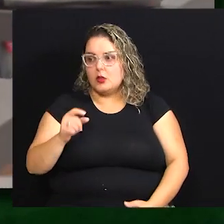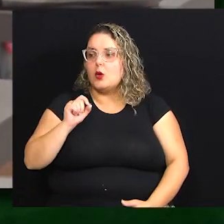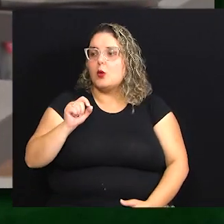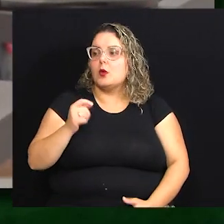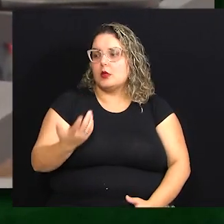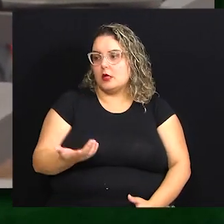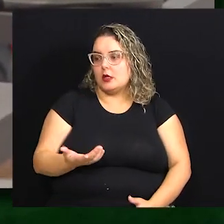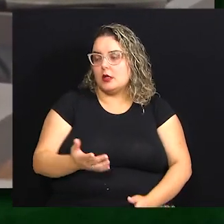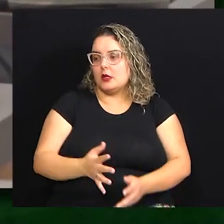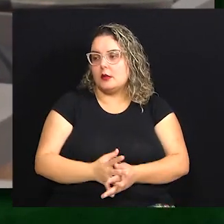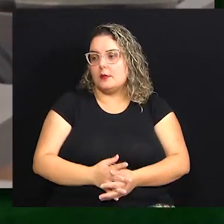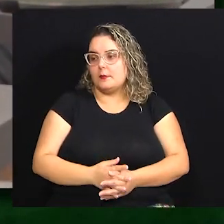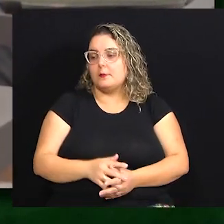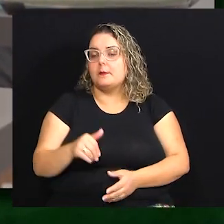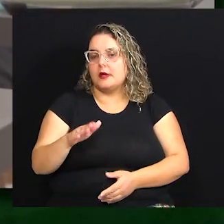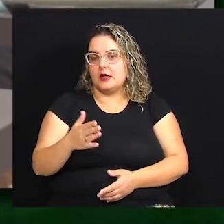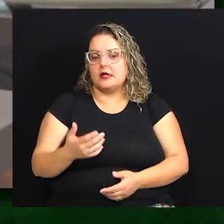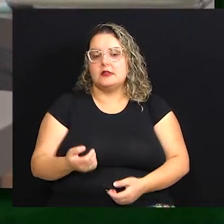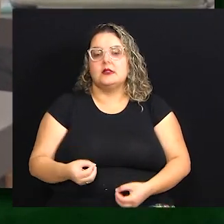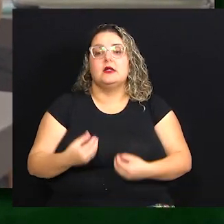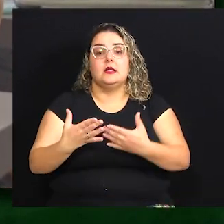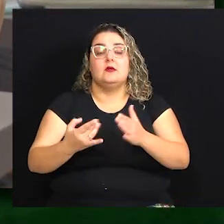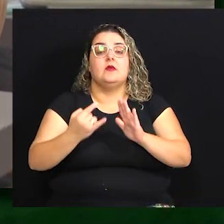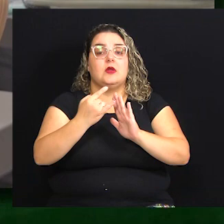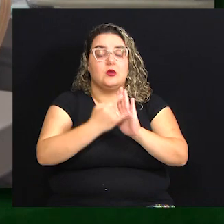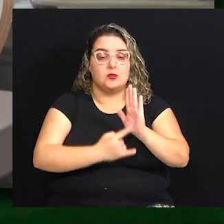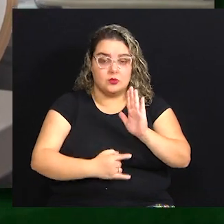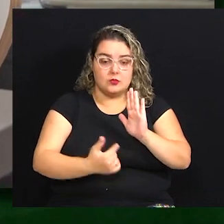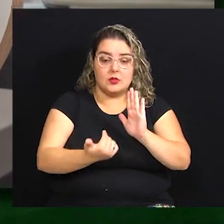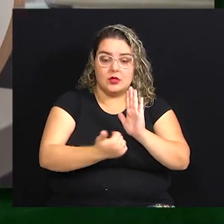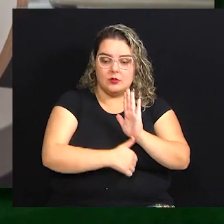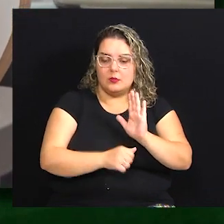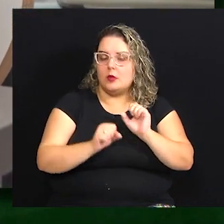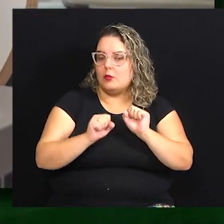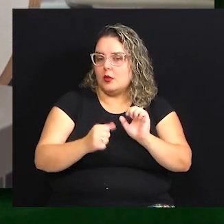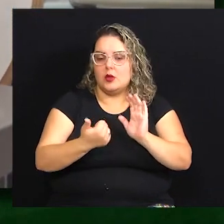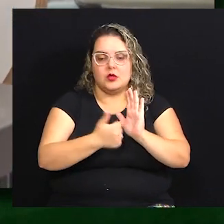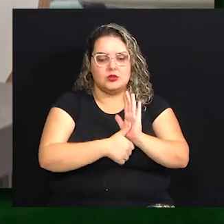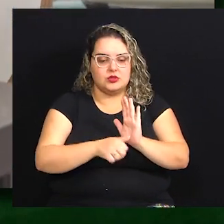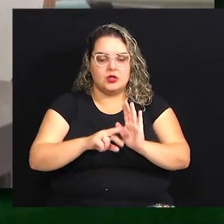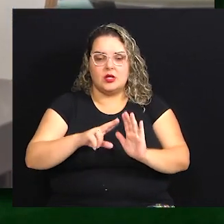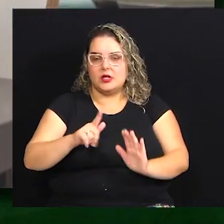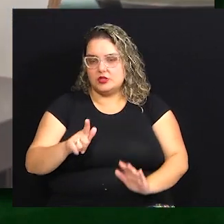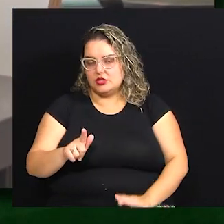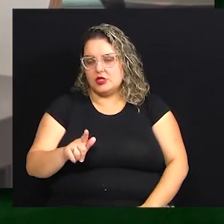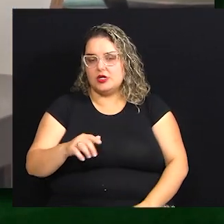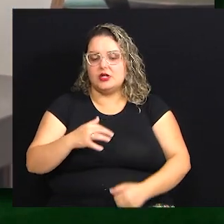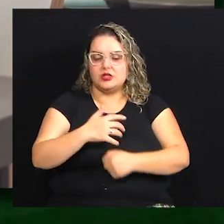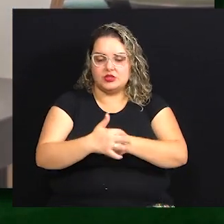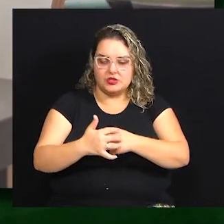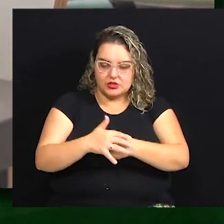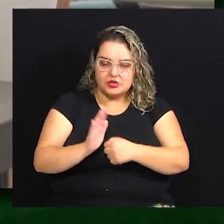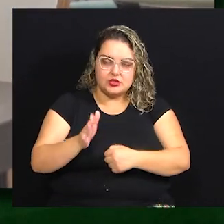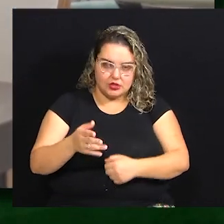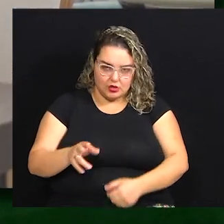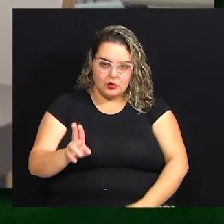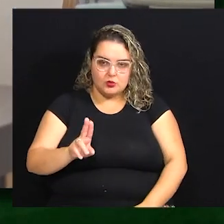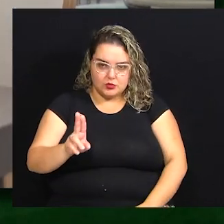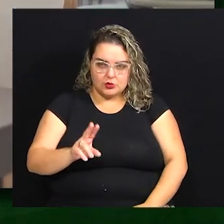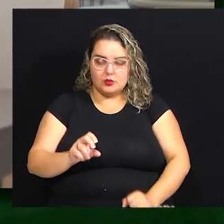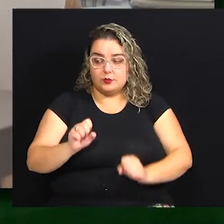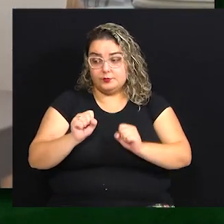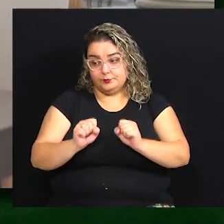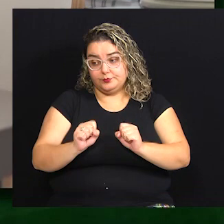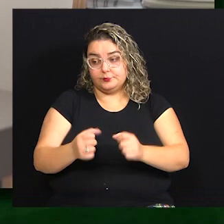caneta, evidentemente? Tem que levar documento de identificação, pode ser RG digital, como muitas pessoas já estão usando, ou